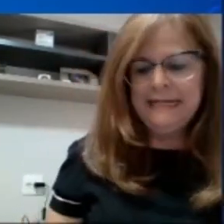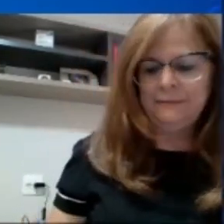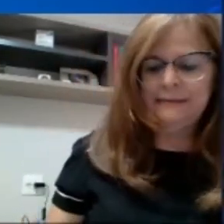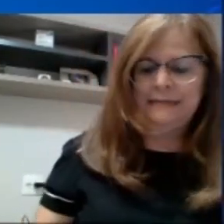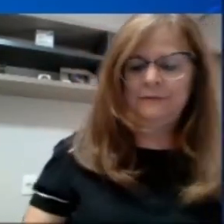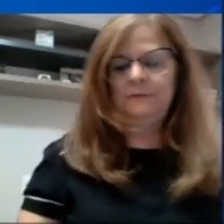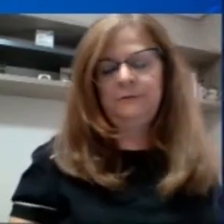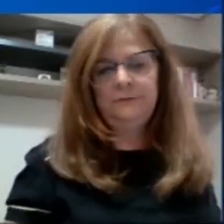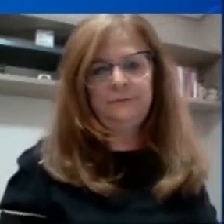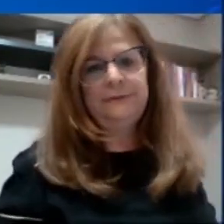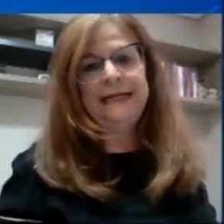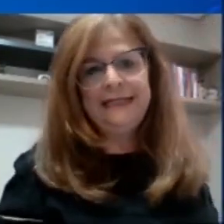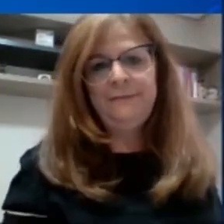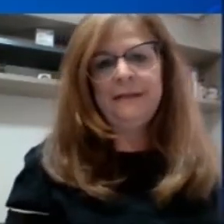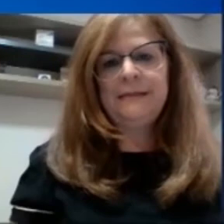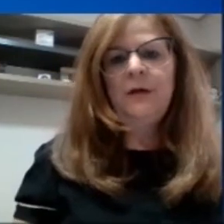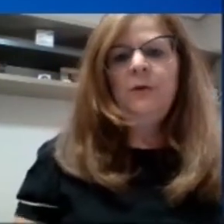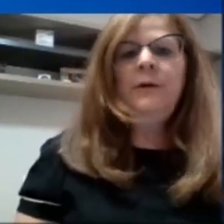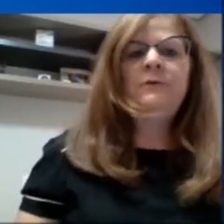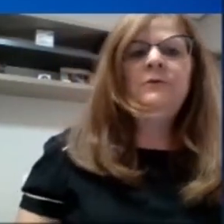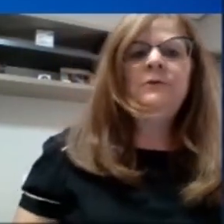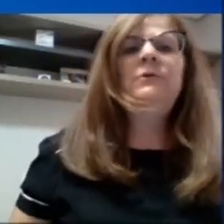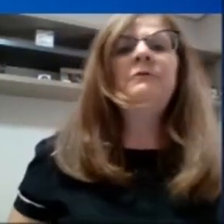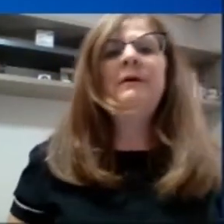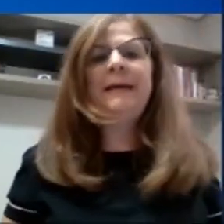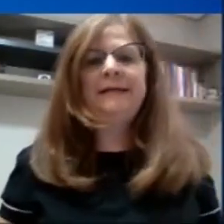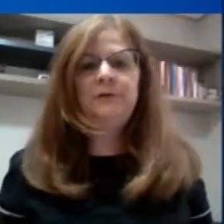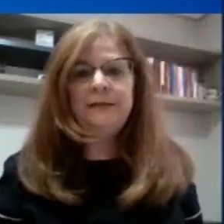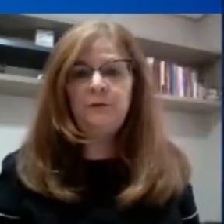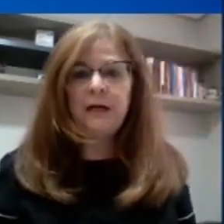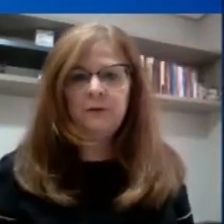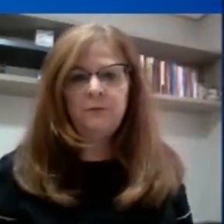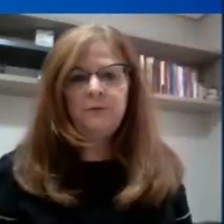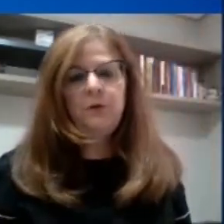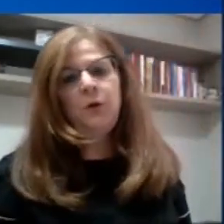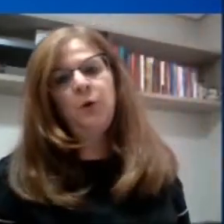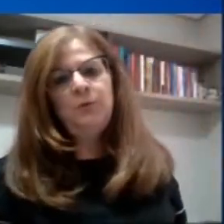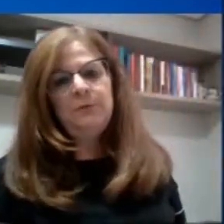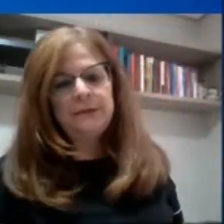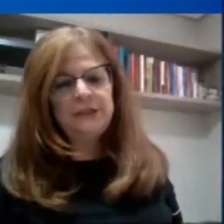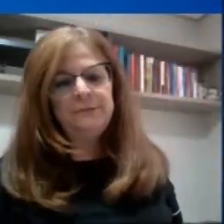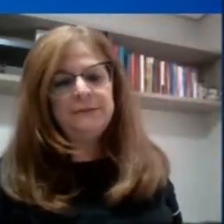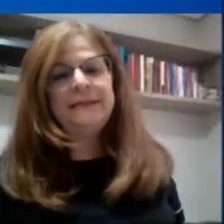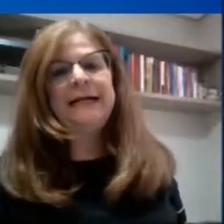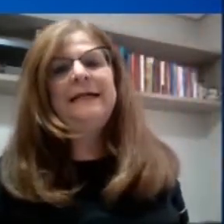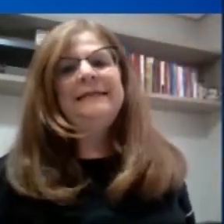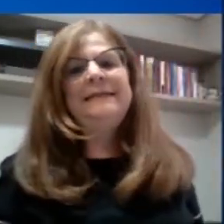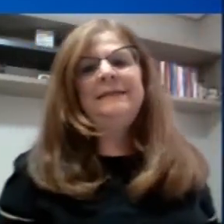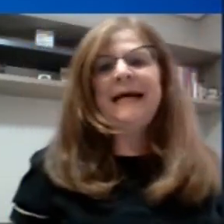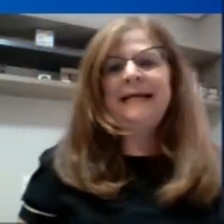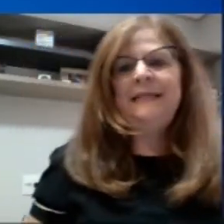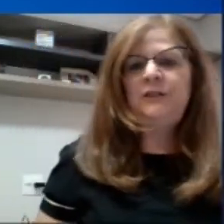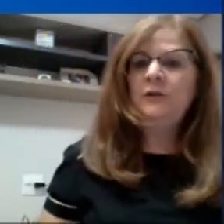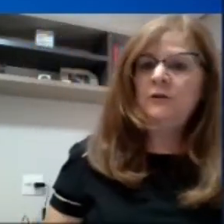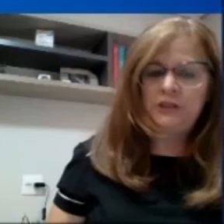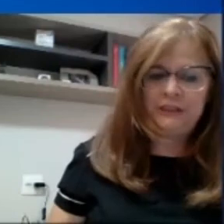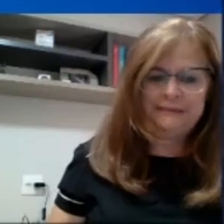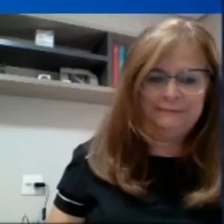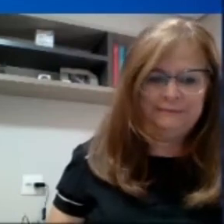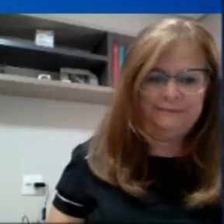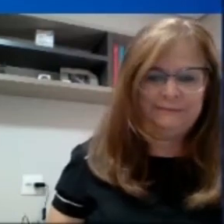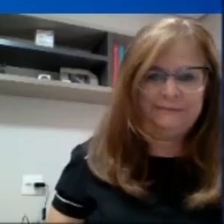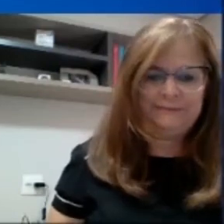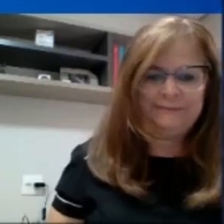nós temos dentro da Libras o recurso do alfabeto manual, ou nós chamamos da